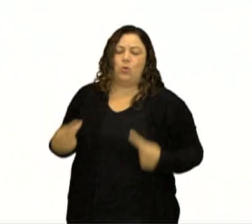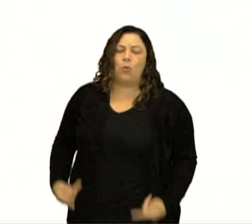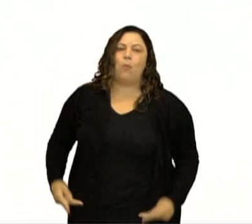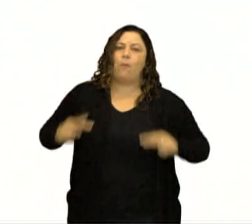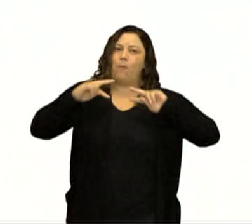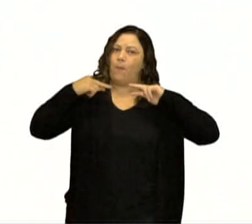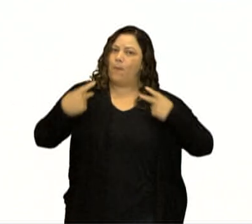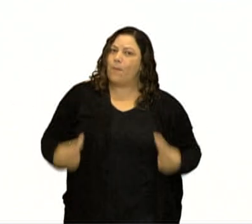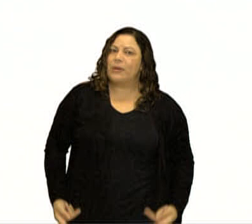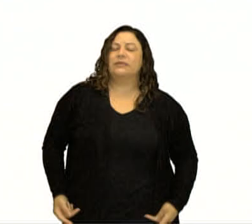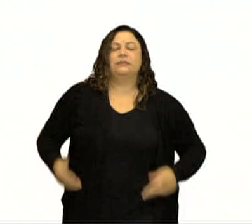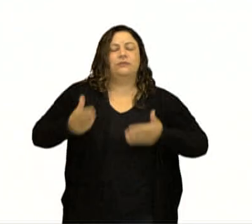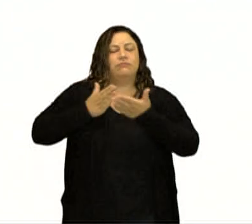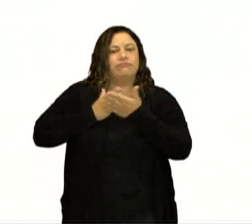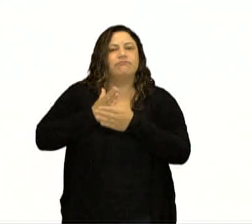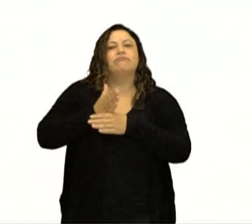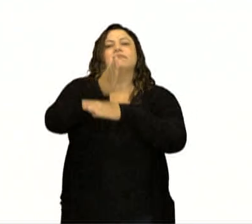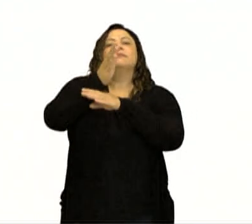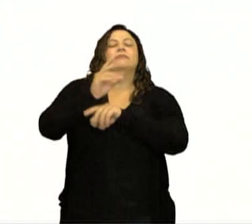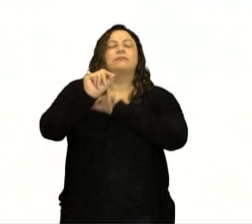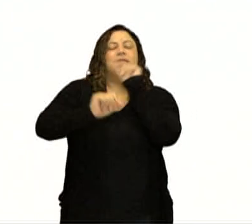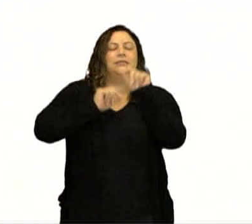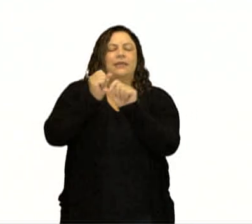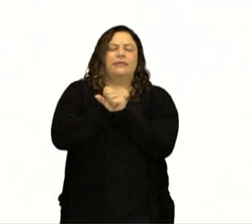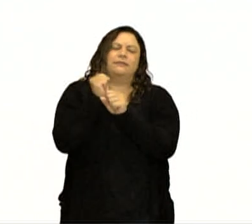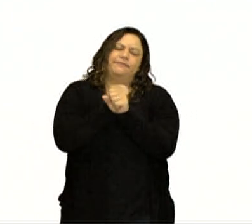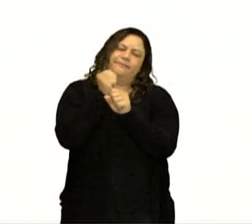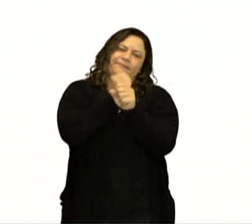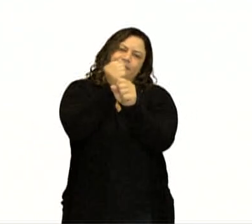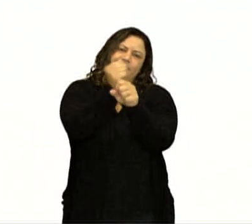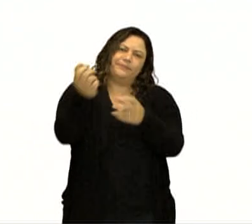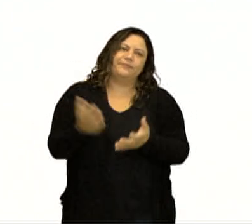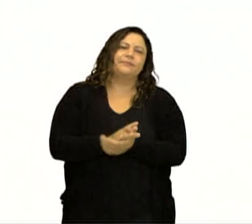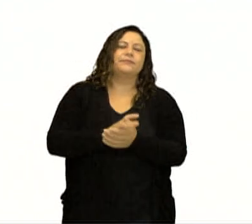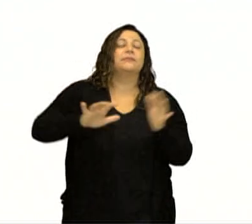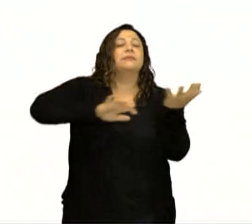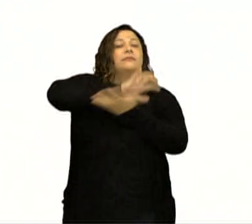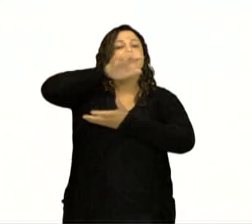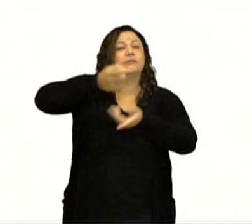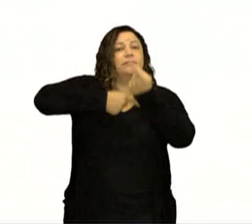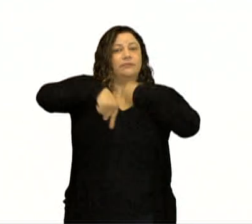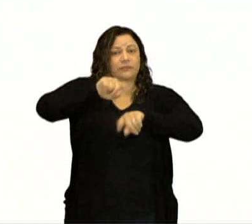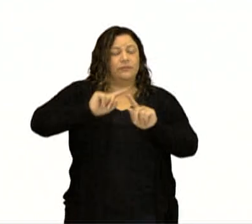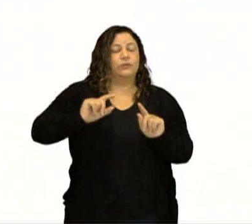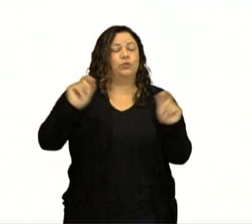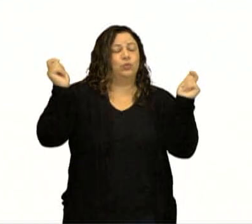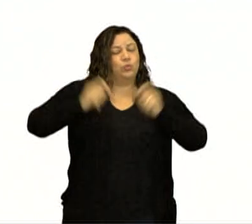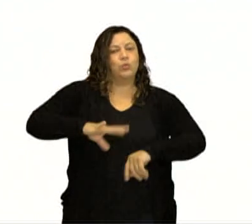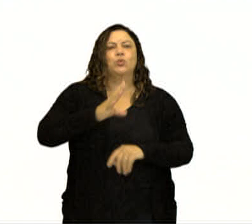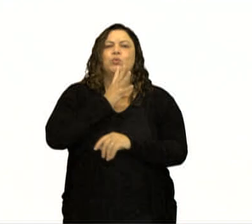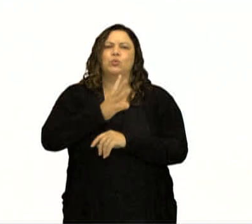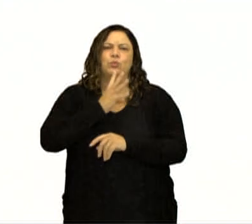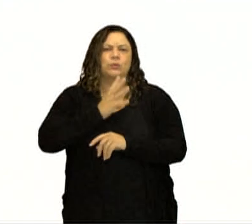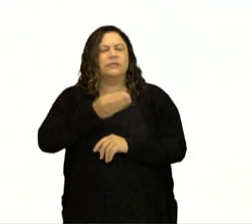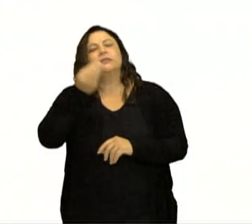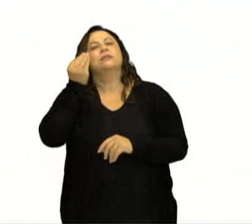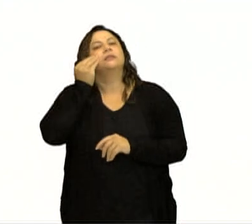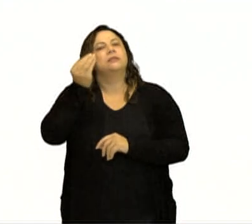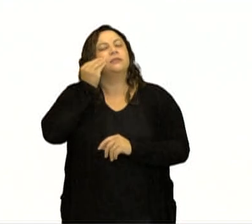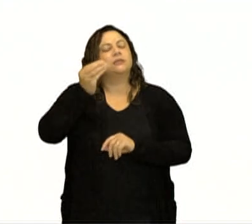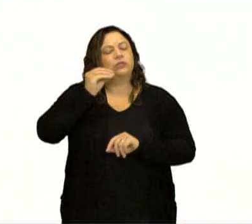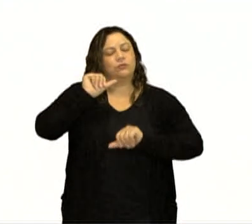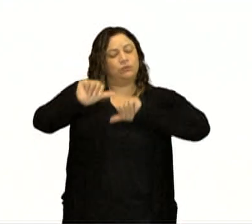e que vai atravessar décadas. A Revolução Russa Conhecer essa tentativa de mudar o